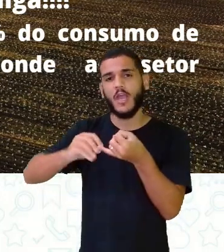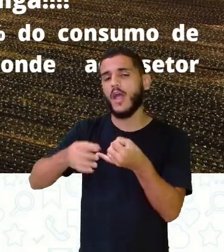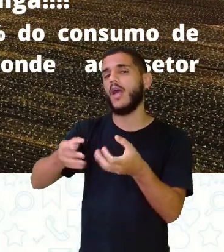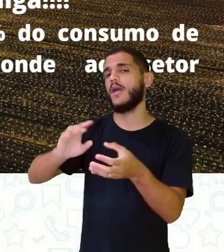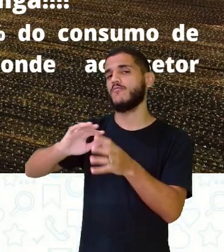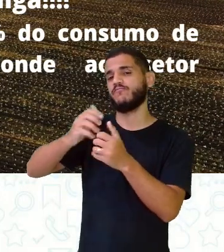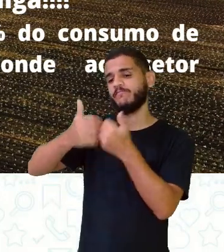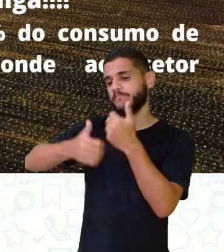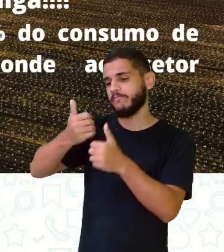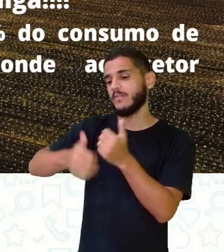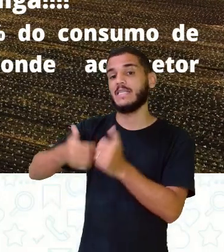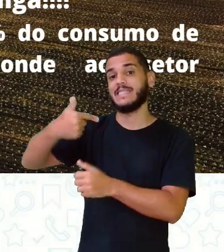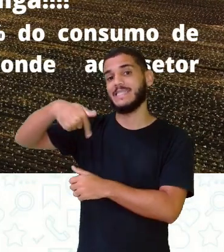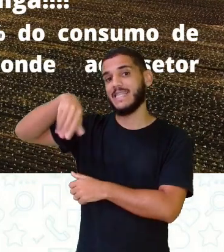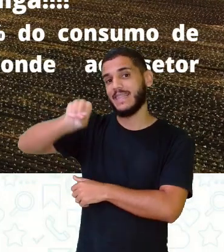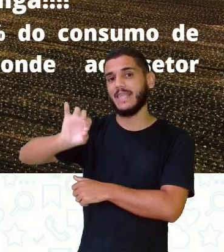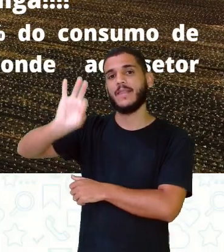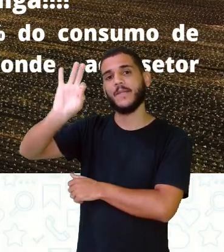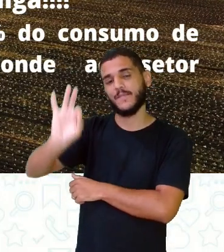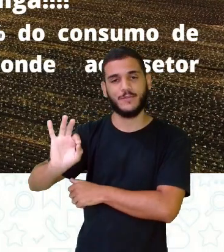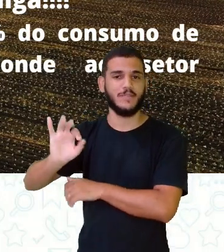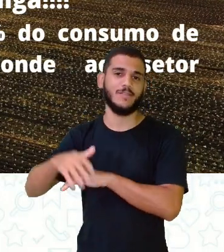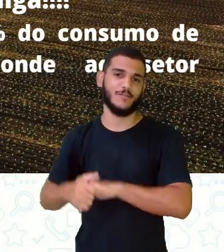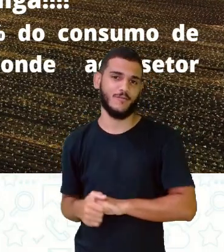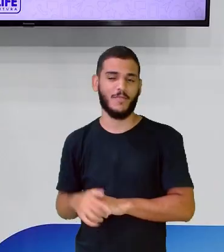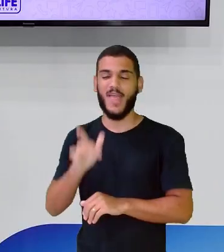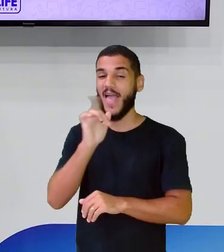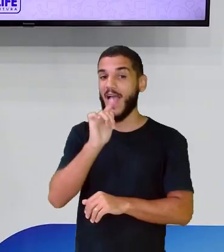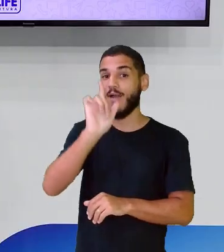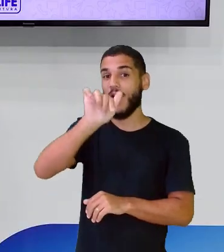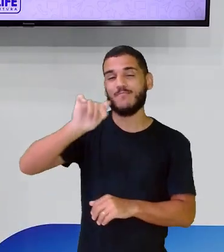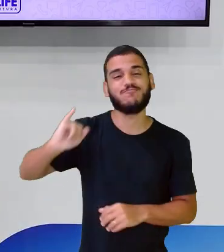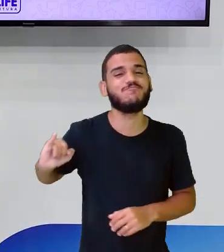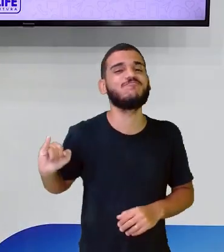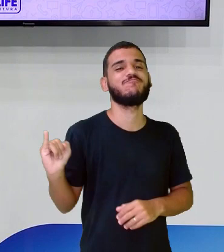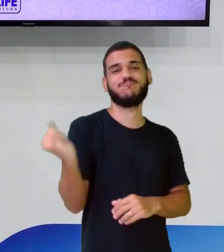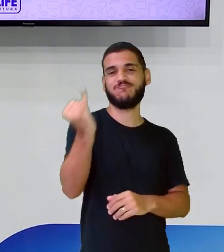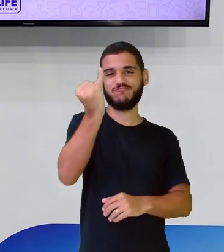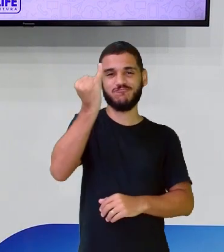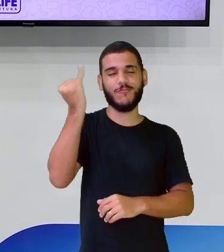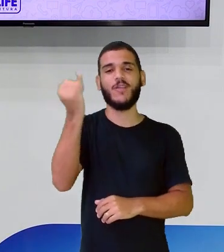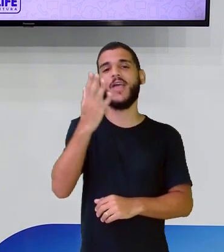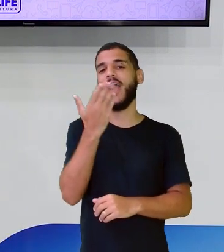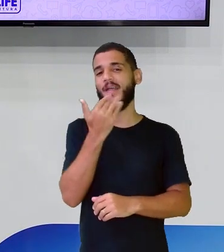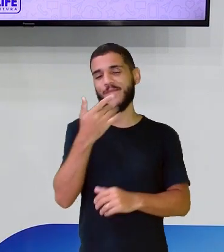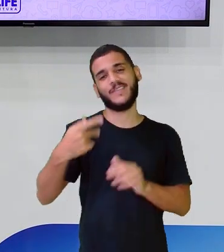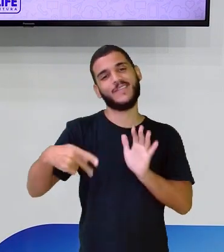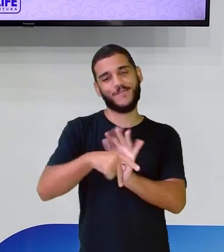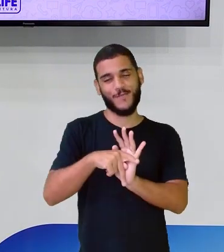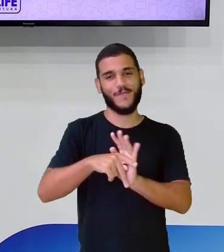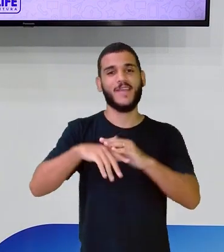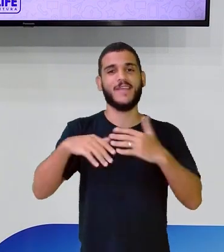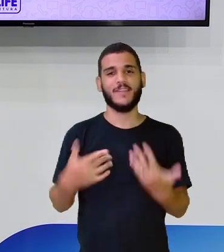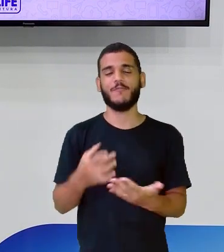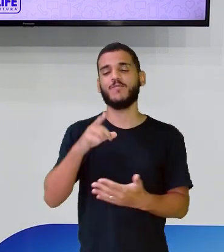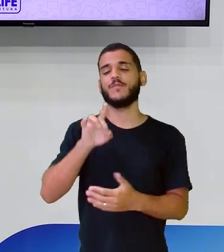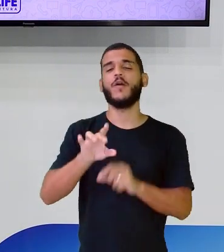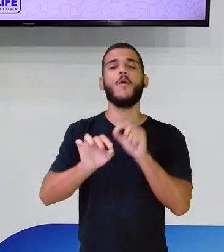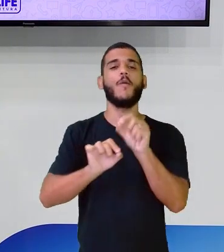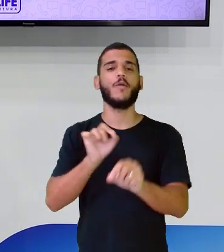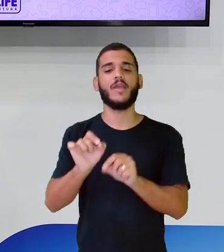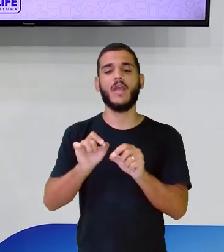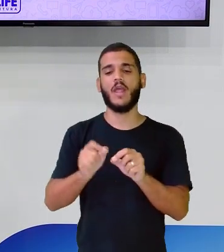legumes, 70%, minha gente. A água é muito importante para a nossa alimentação. E não é só